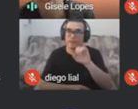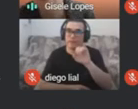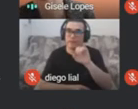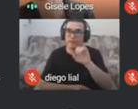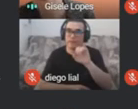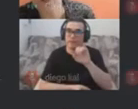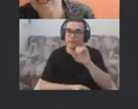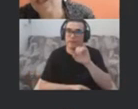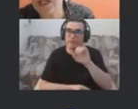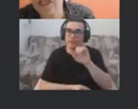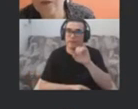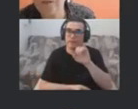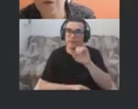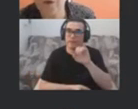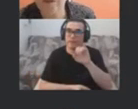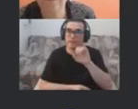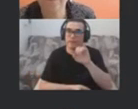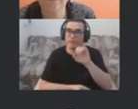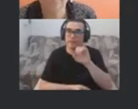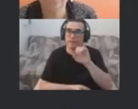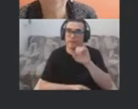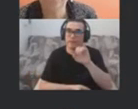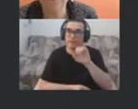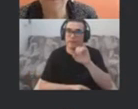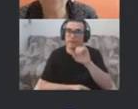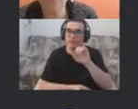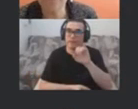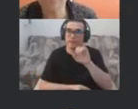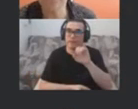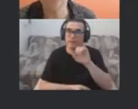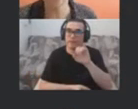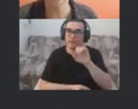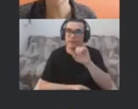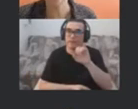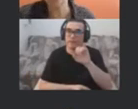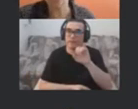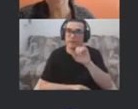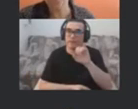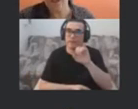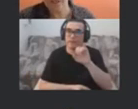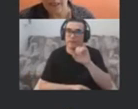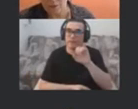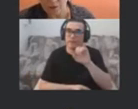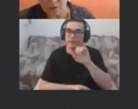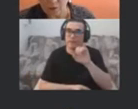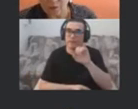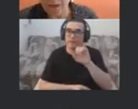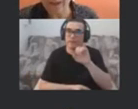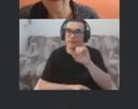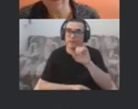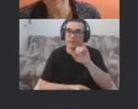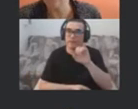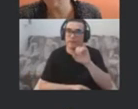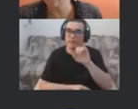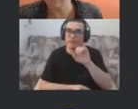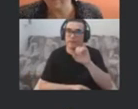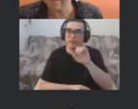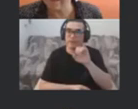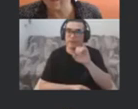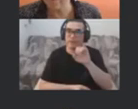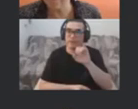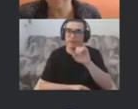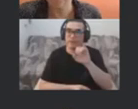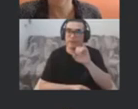barra de chocolate, ou o chocolate é a nossa amostra. E a cafeína é o que nós vamos quantificar, ou que nós vamos determinar